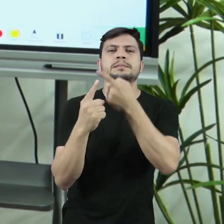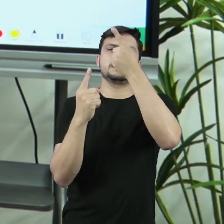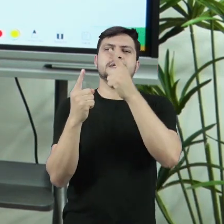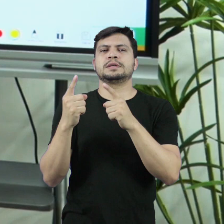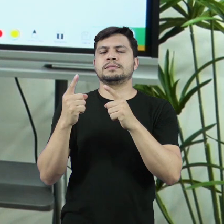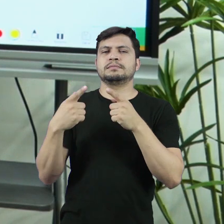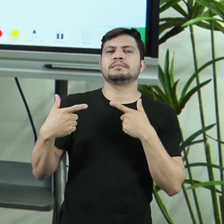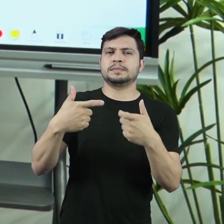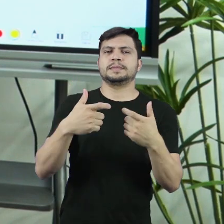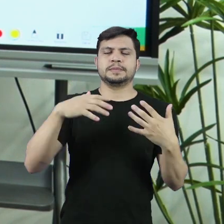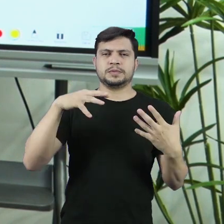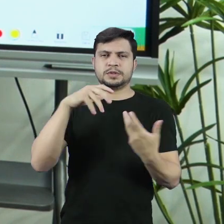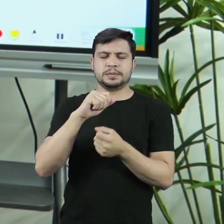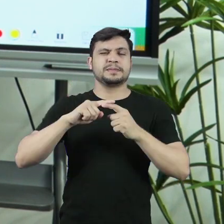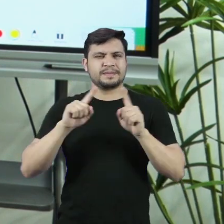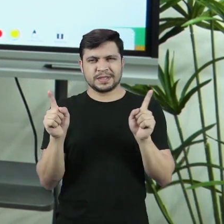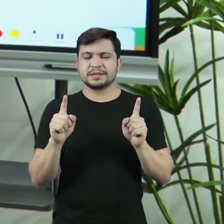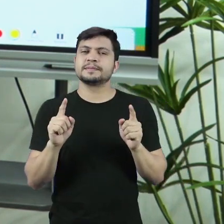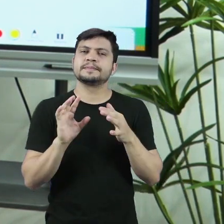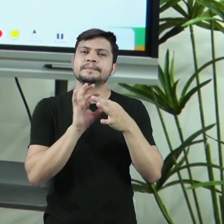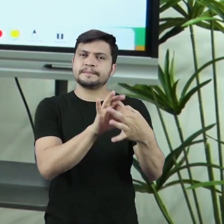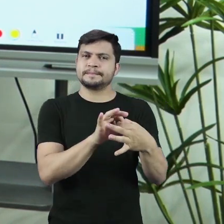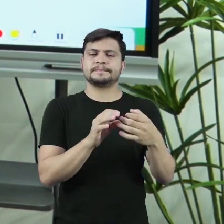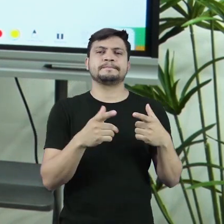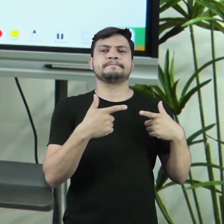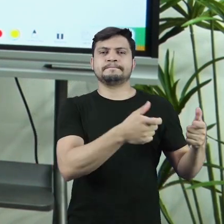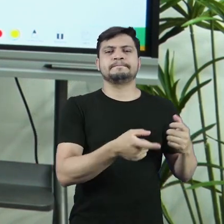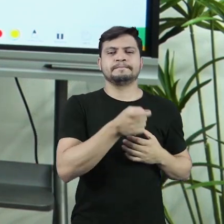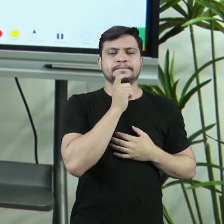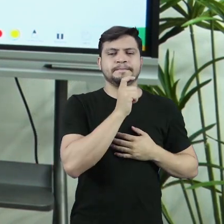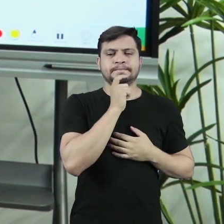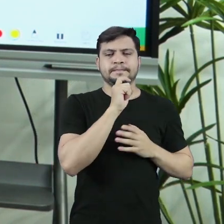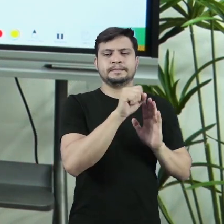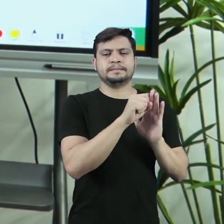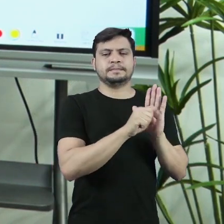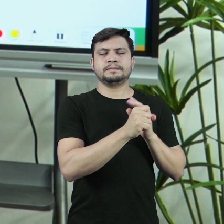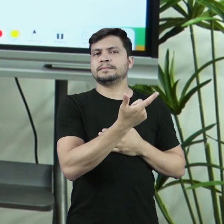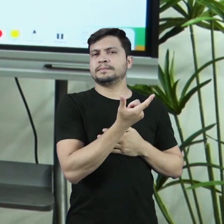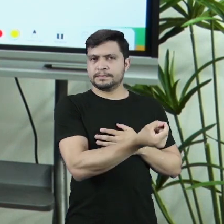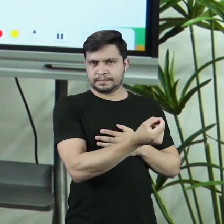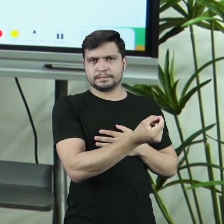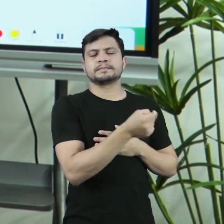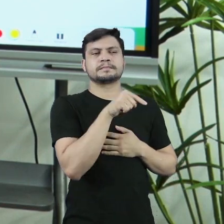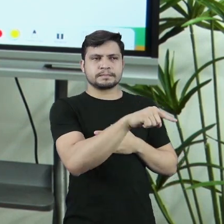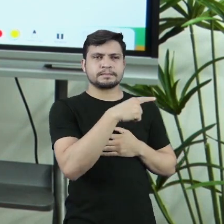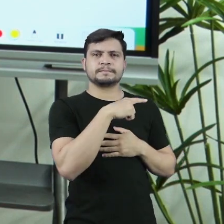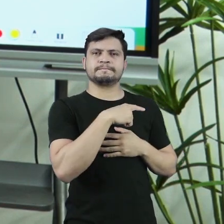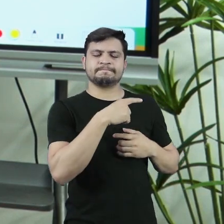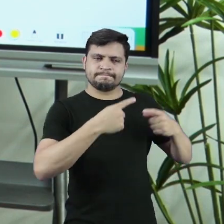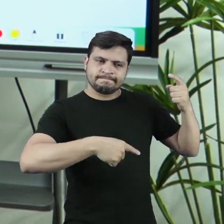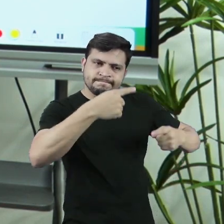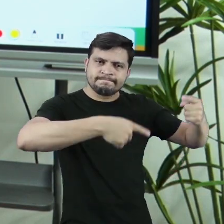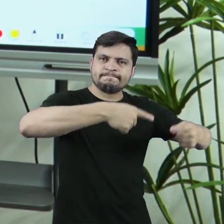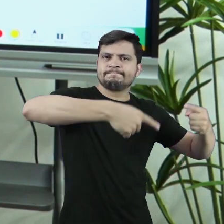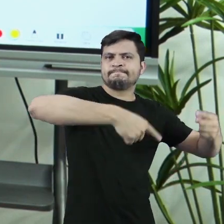dentro do contexto da Guerra Fria. O contexto da Guerra Fria é segunda metade do século XX, concorrência ou disputas imperialistas e Primeira